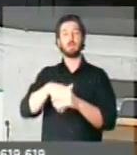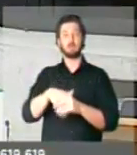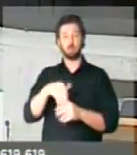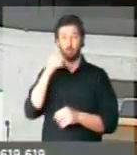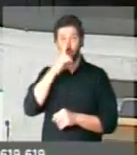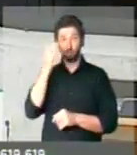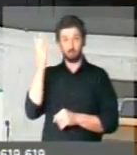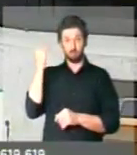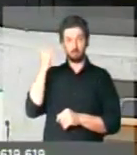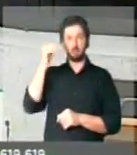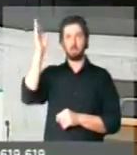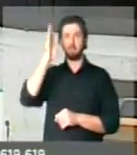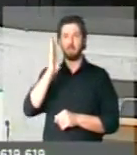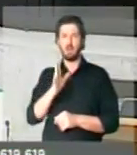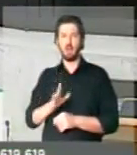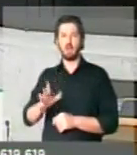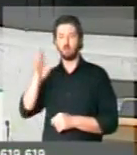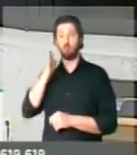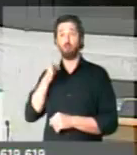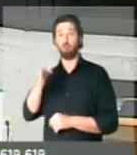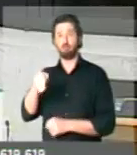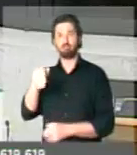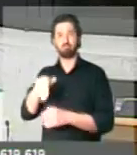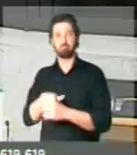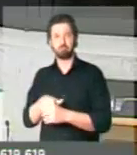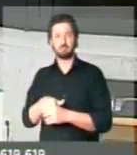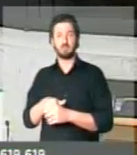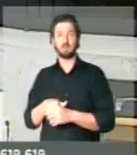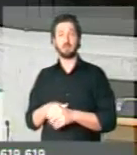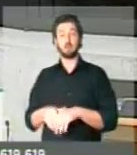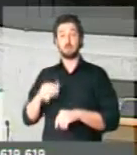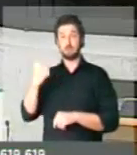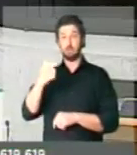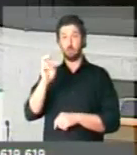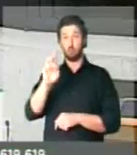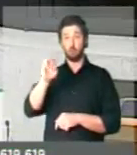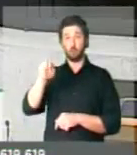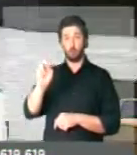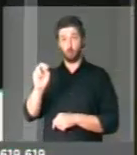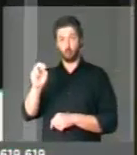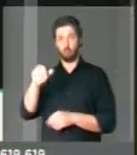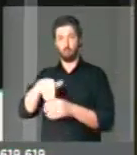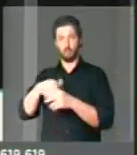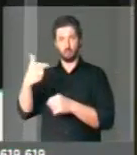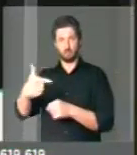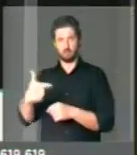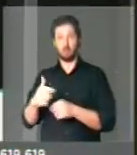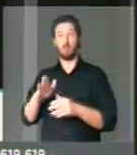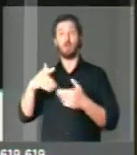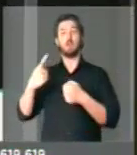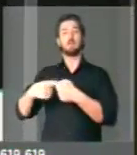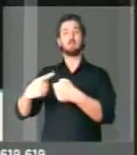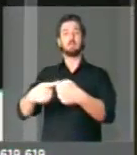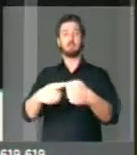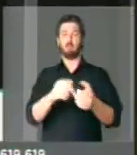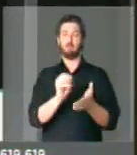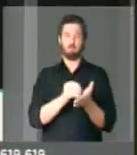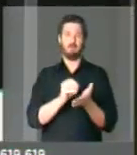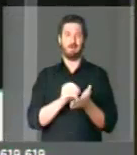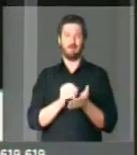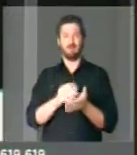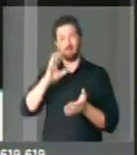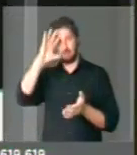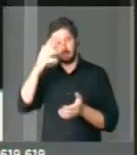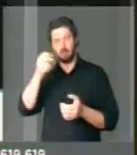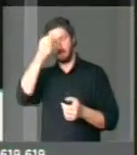último domingo, os brasileiros foram às urnas para, em segundo turno, decidirem aquelas cidades onde